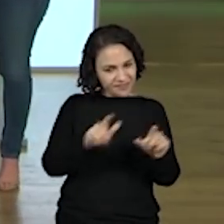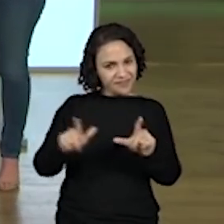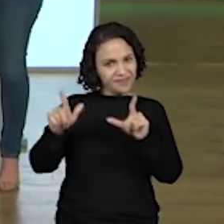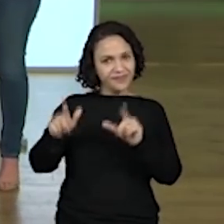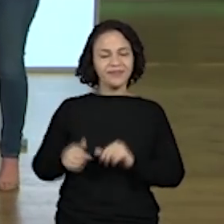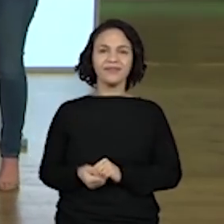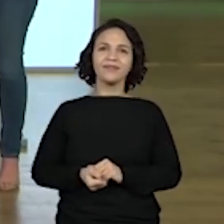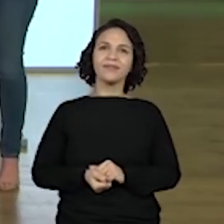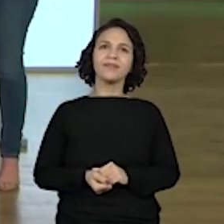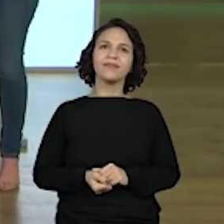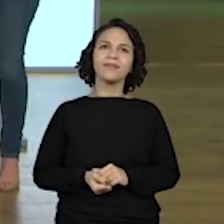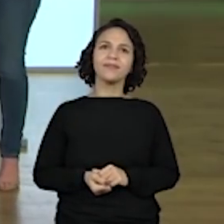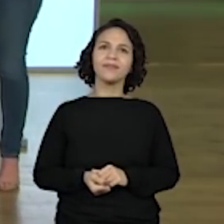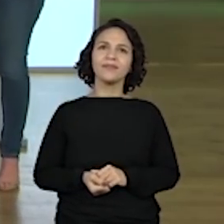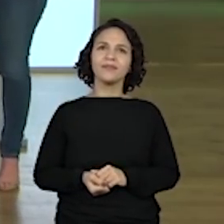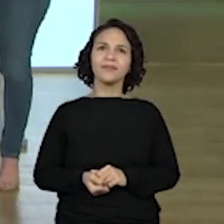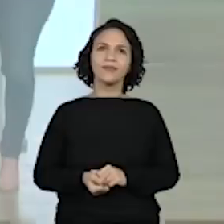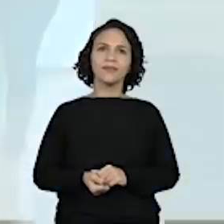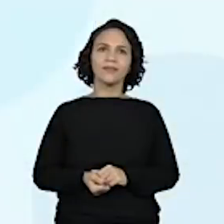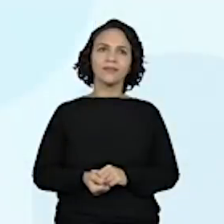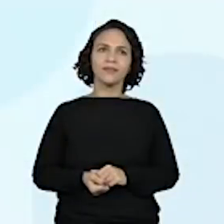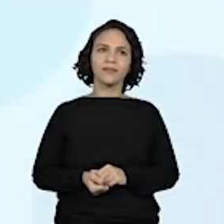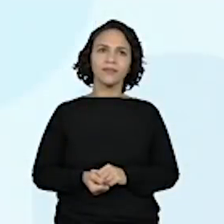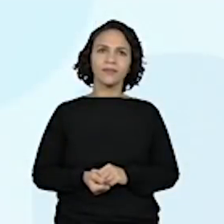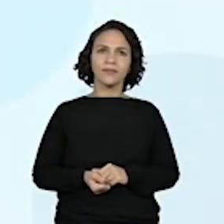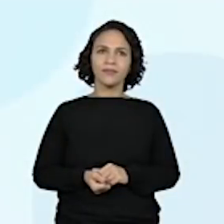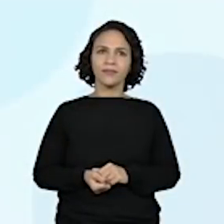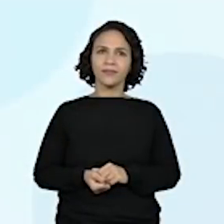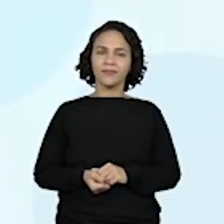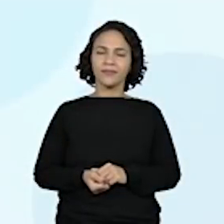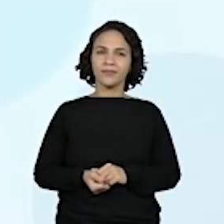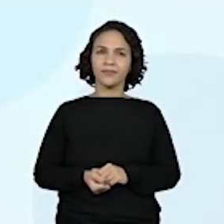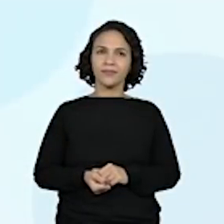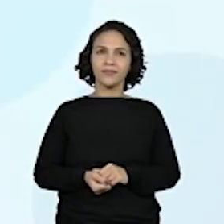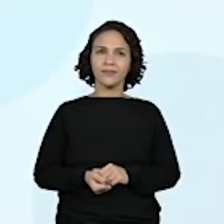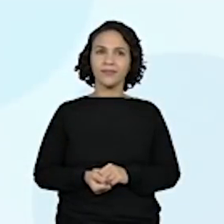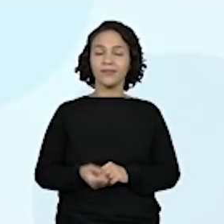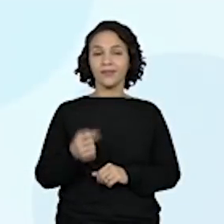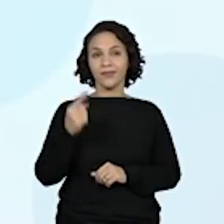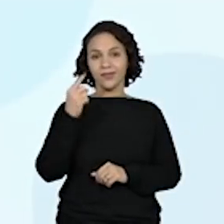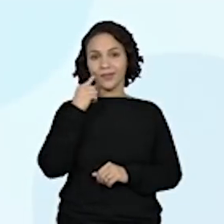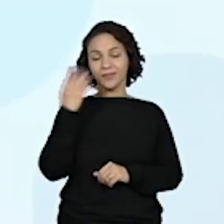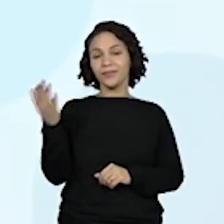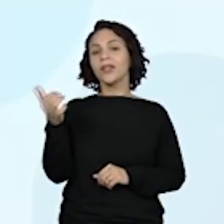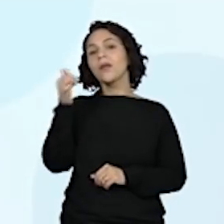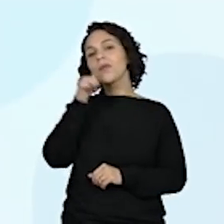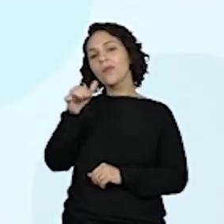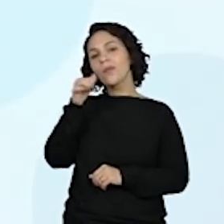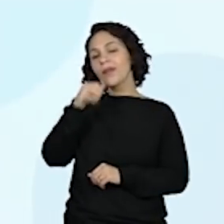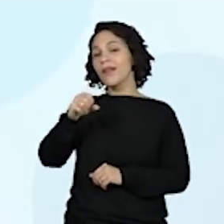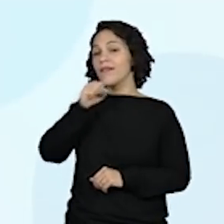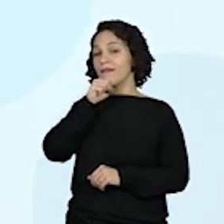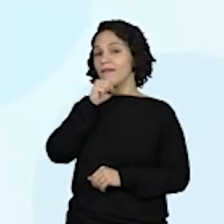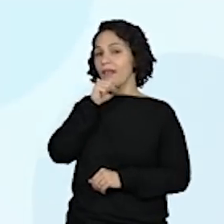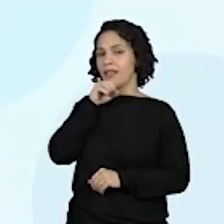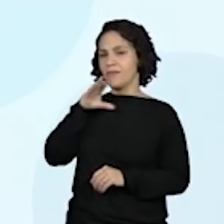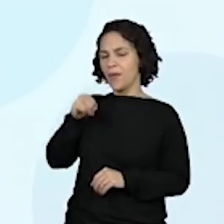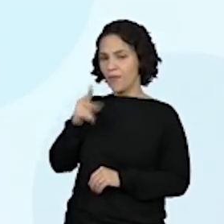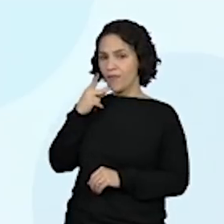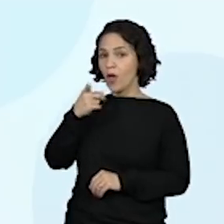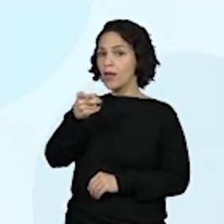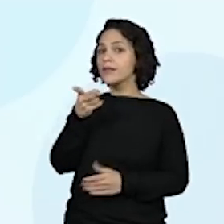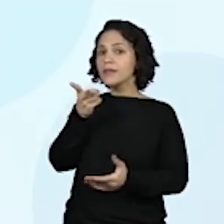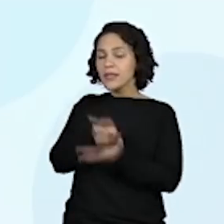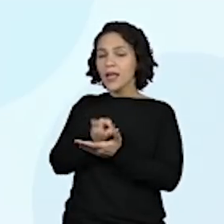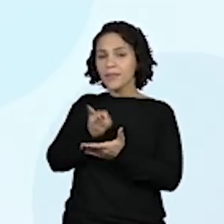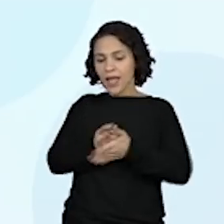Vamos. Na próxima tela, temos a fala da senhora. Siga sempre